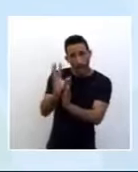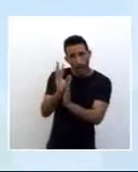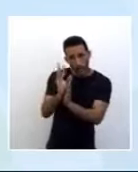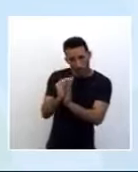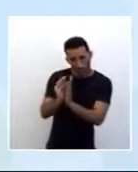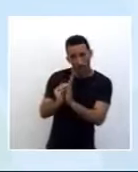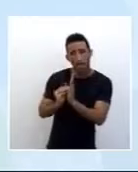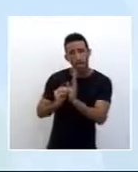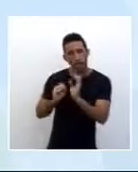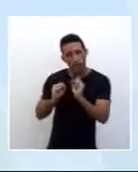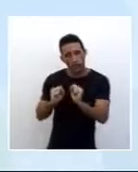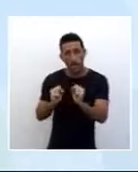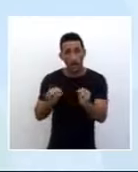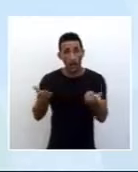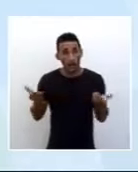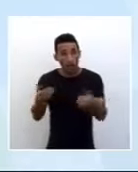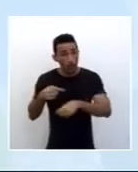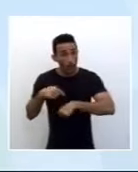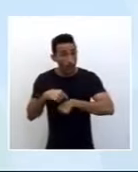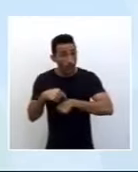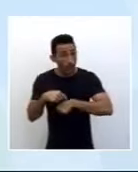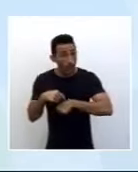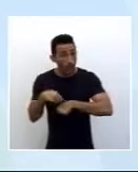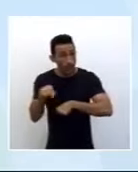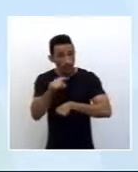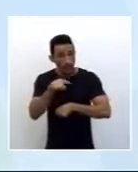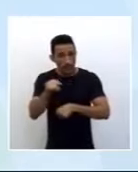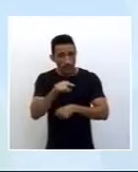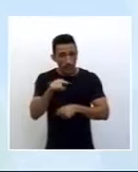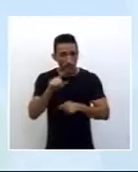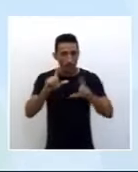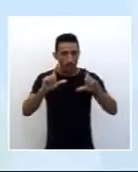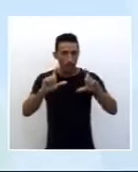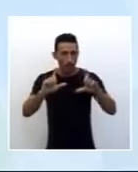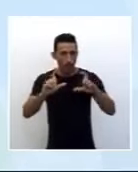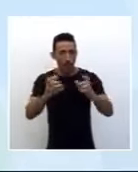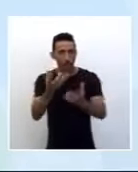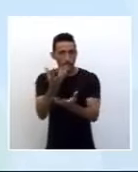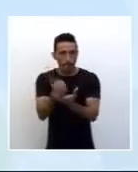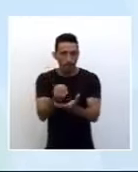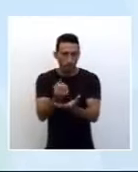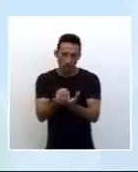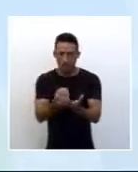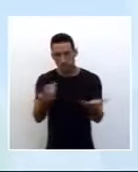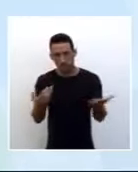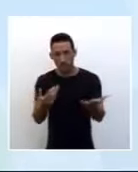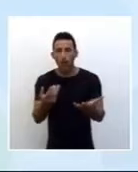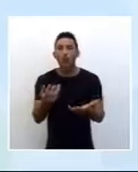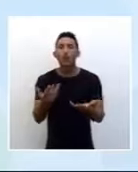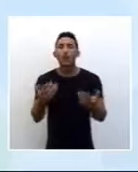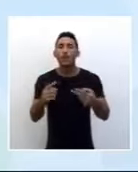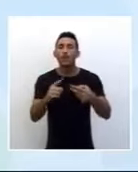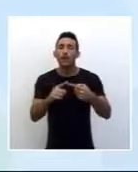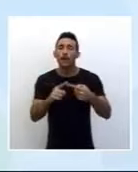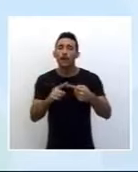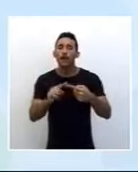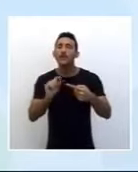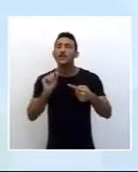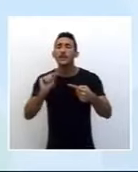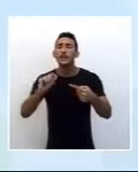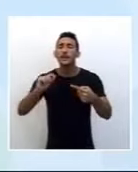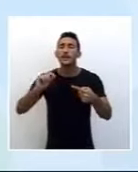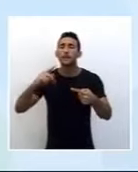para dar o tempo aí de vocês darem esse print O que é Pita Qual é o nome da organização de onde sai